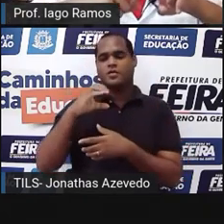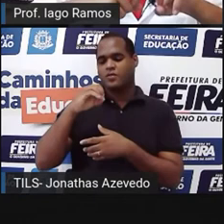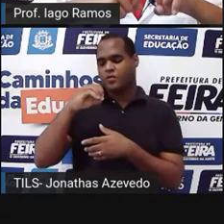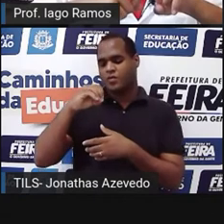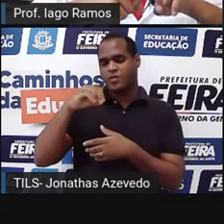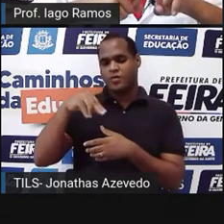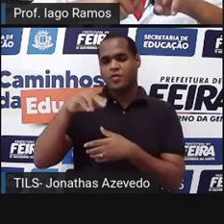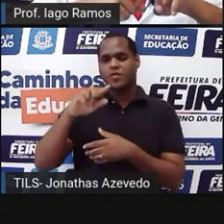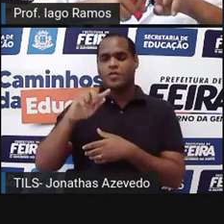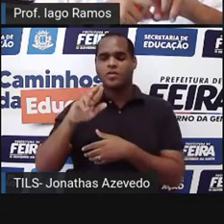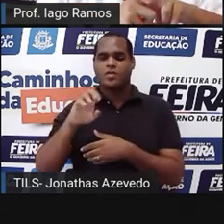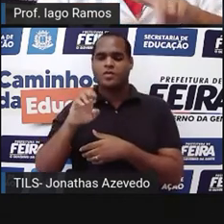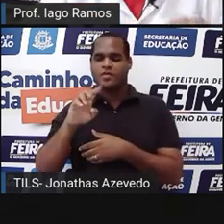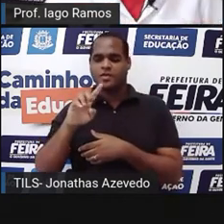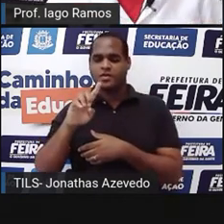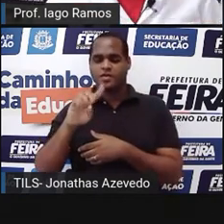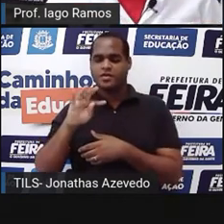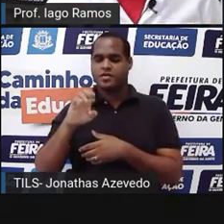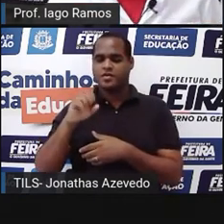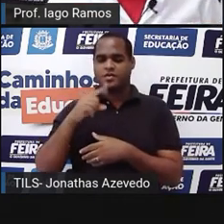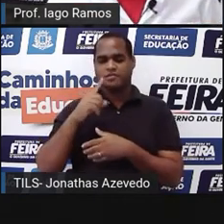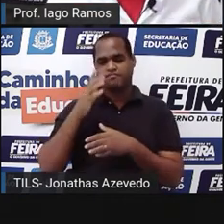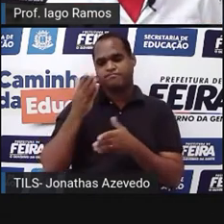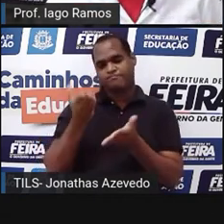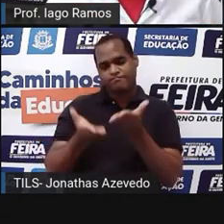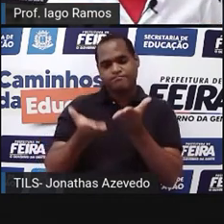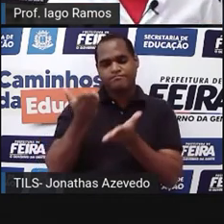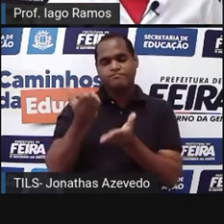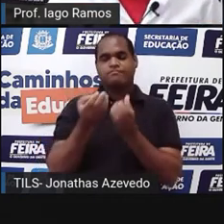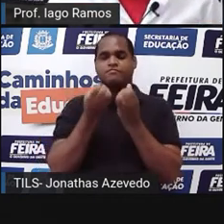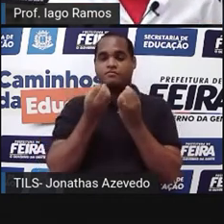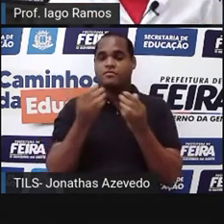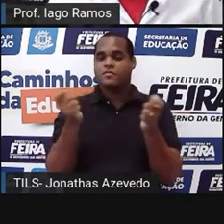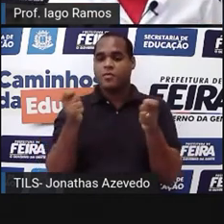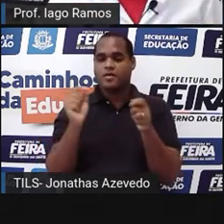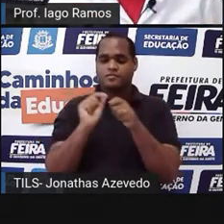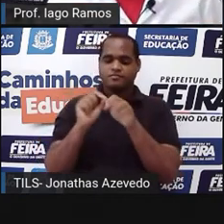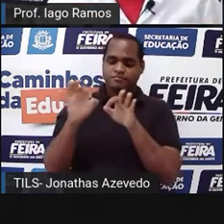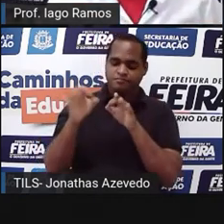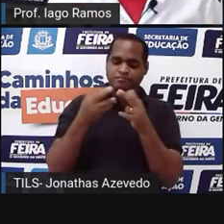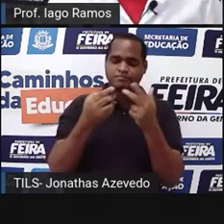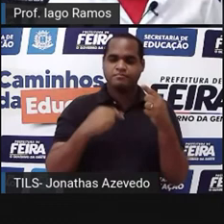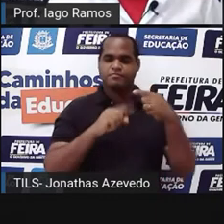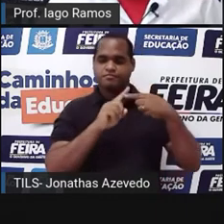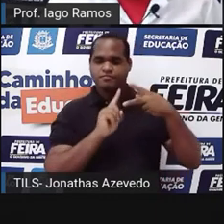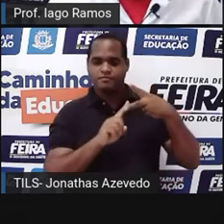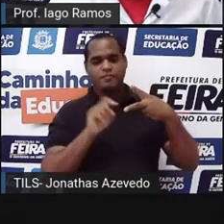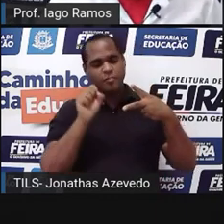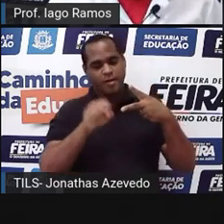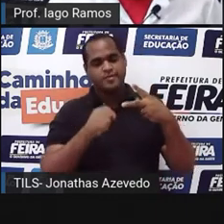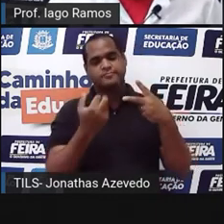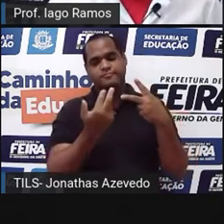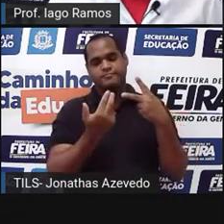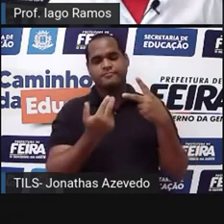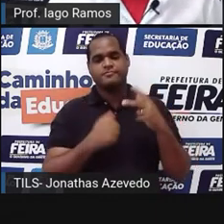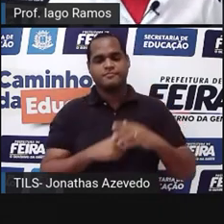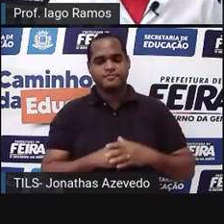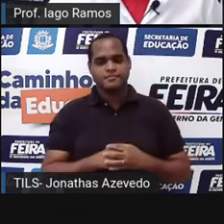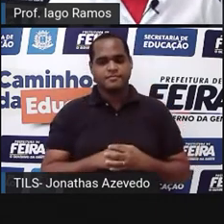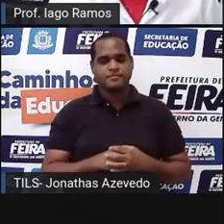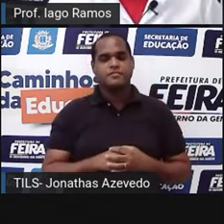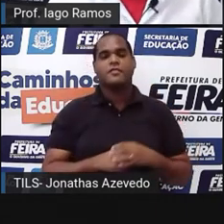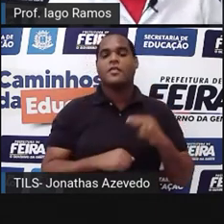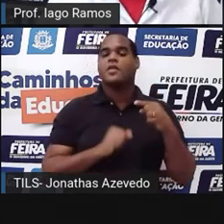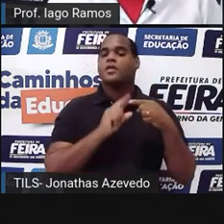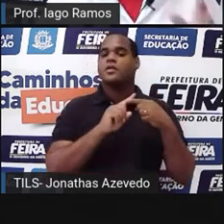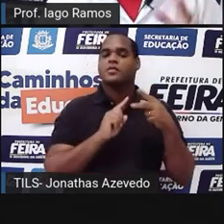os lados correspondentes proporcionais, é que faz com que as figuras sejam semelhantes.